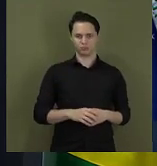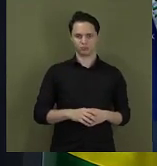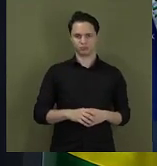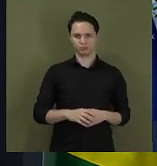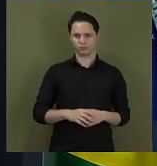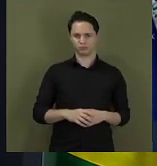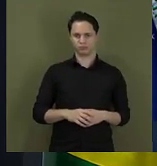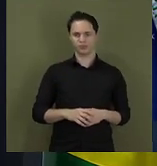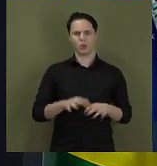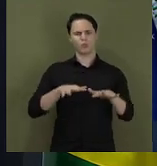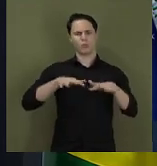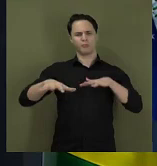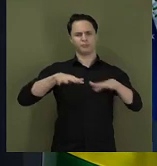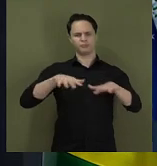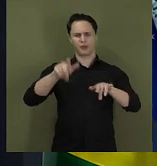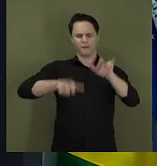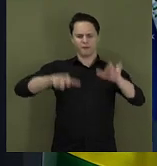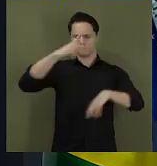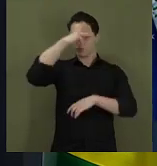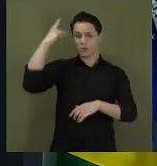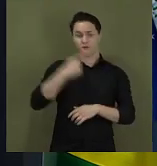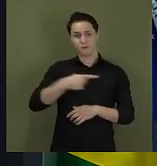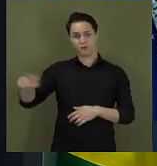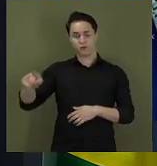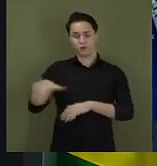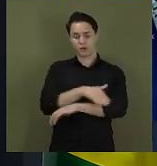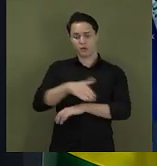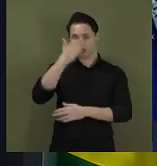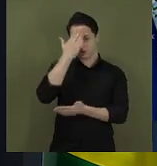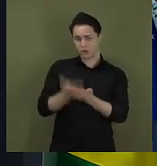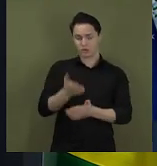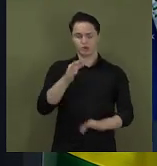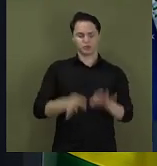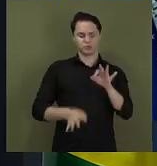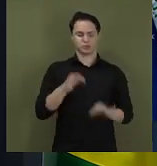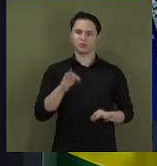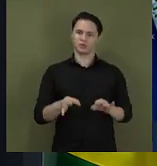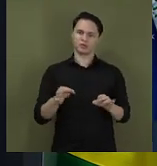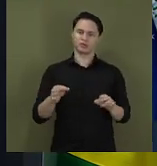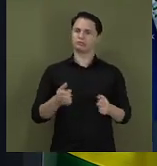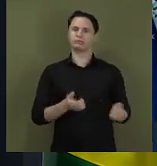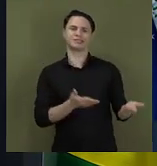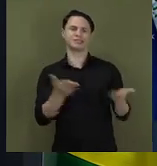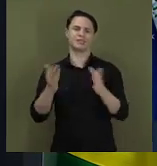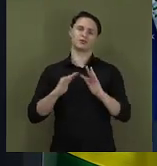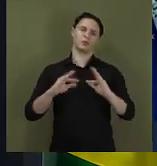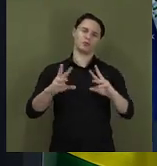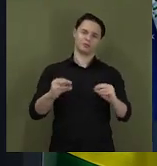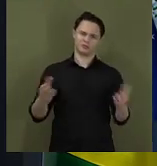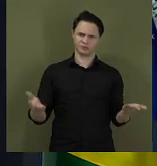que movimentou milhões de pessoas indo para as ruas acreditando que a justiça poderia ser para todos nessa nação.